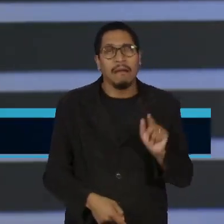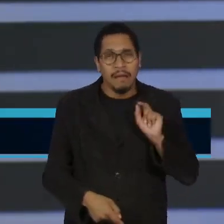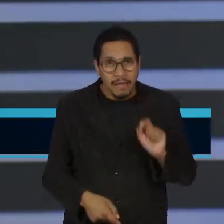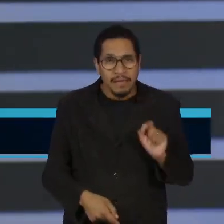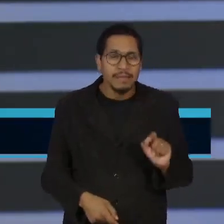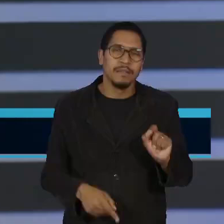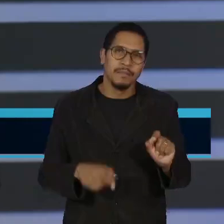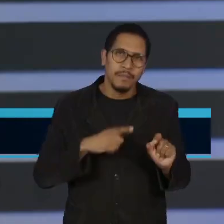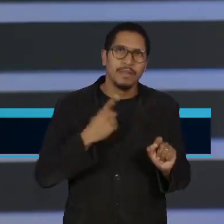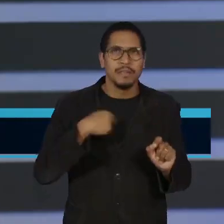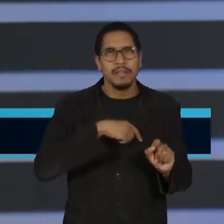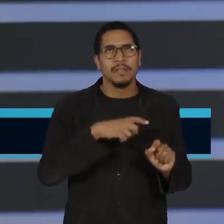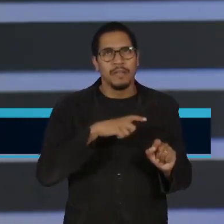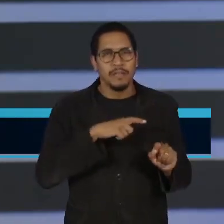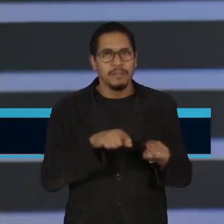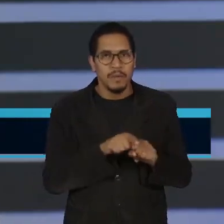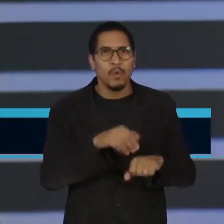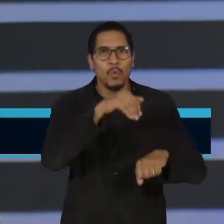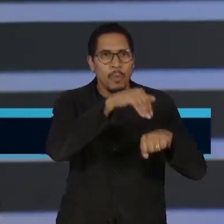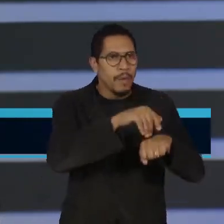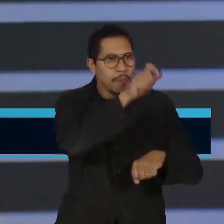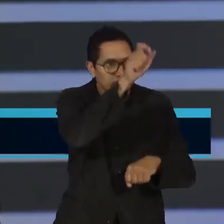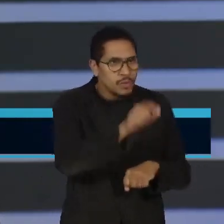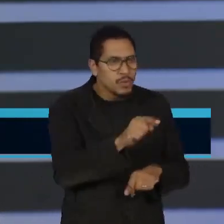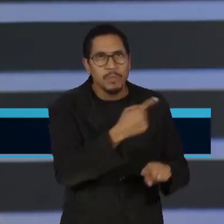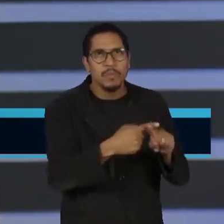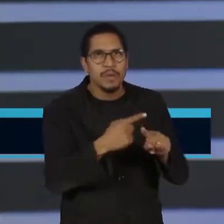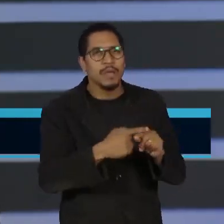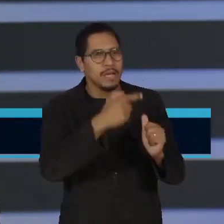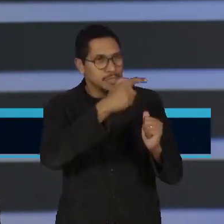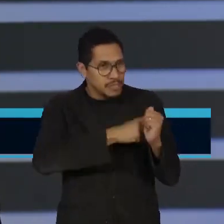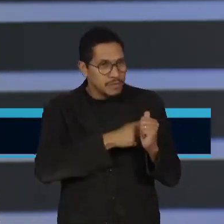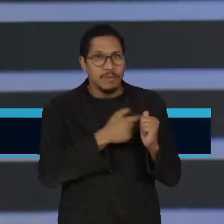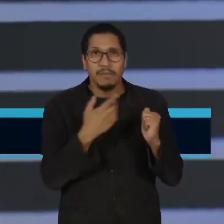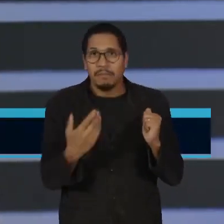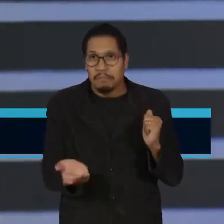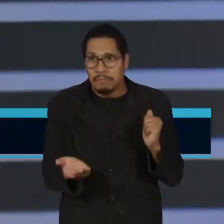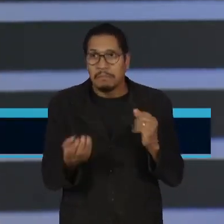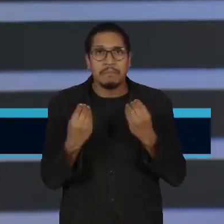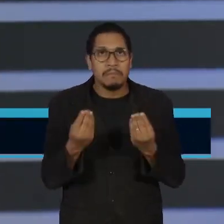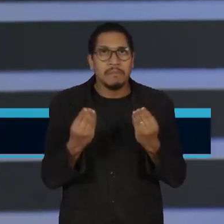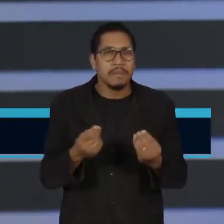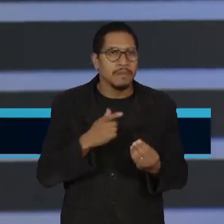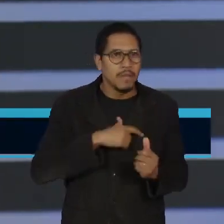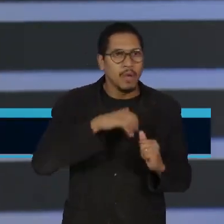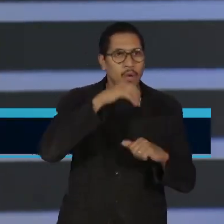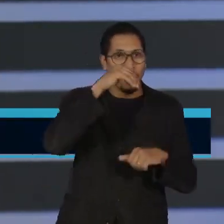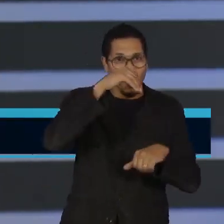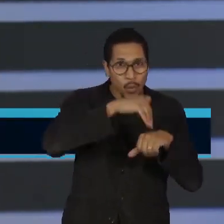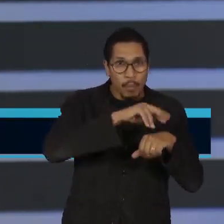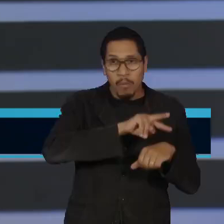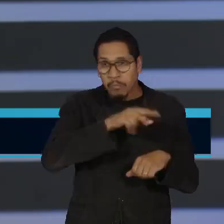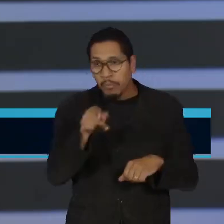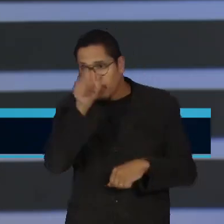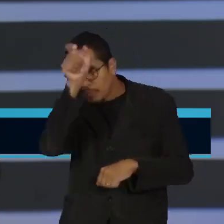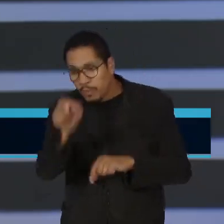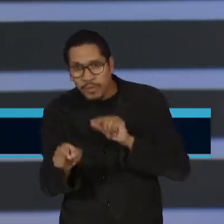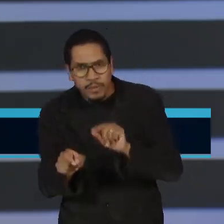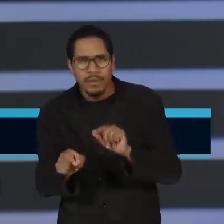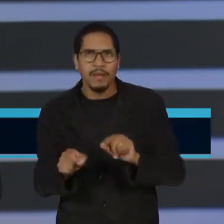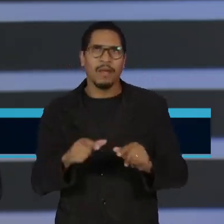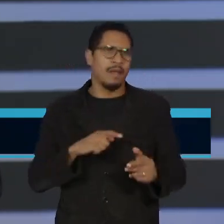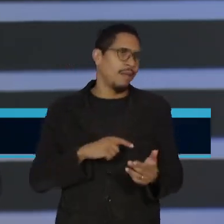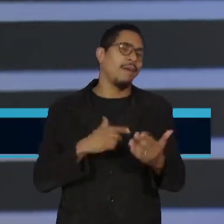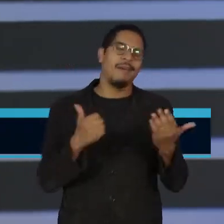do dia, a gente está querendo culpar a pessoa porque ela se endividou. A gente transfere a culpa para o consumidor. Às vezes a culpa é da